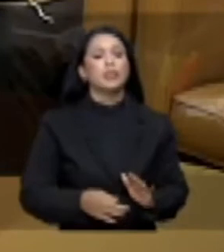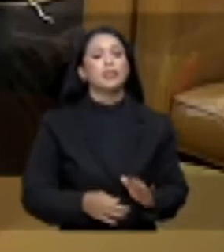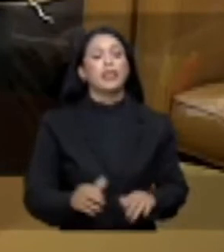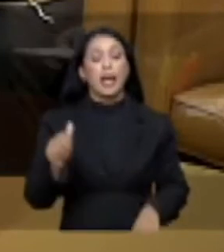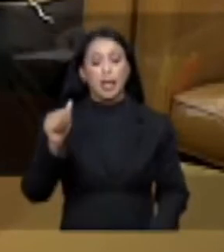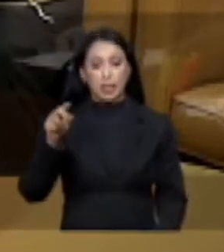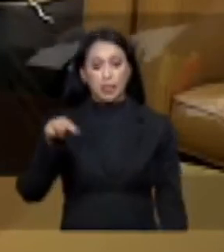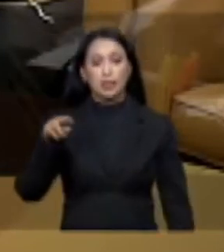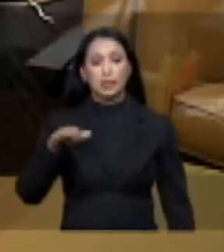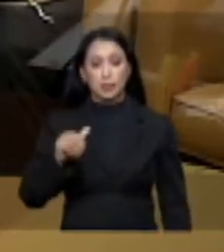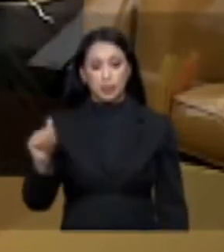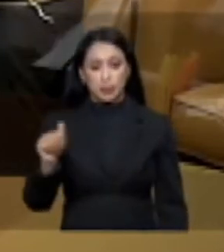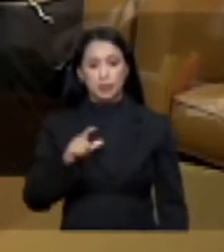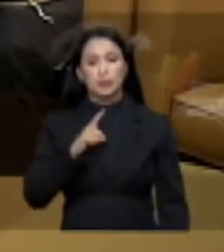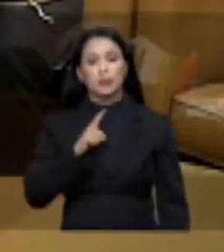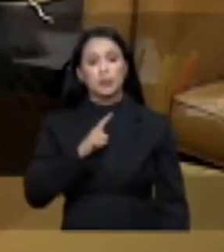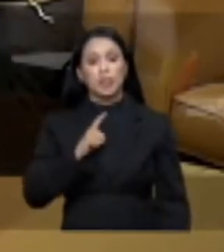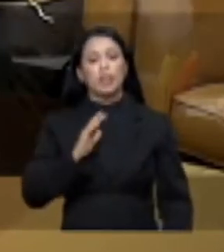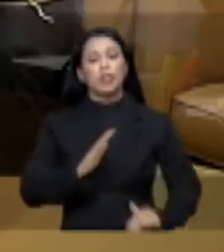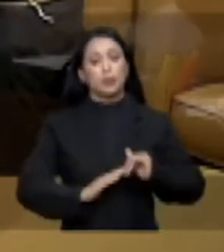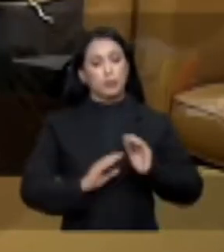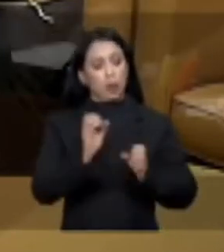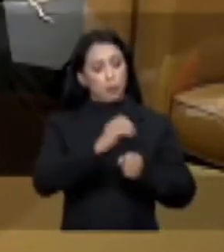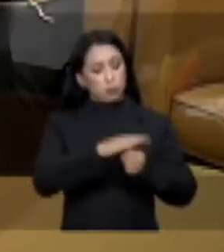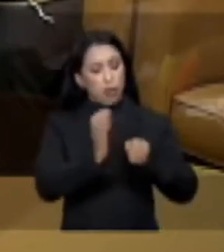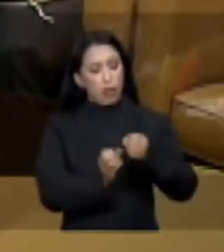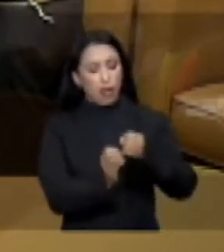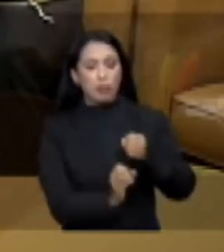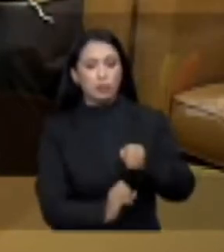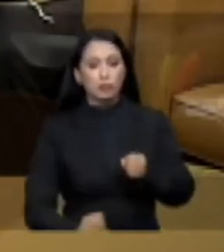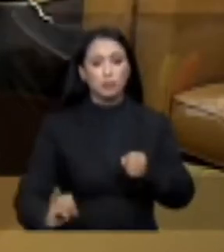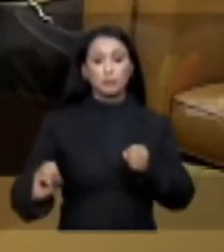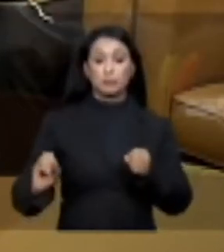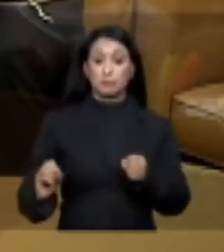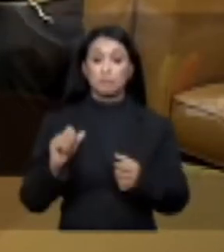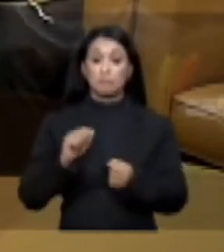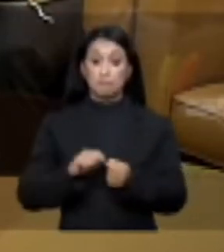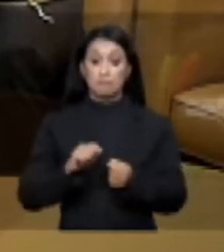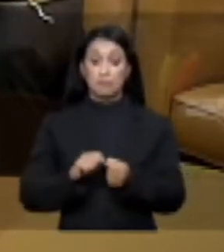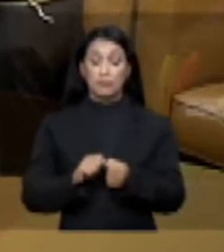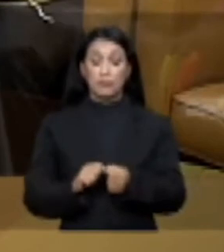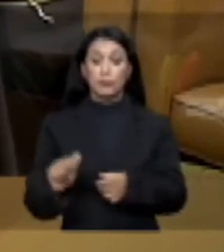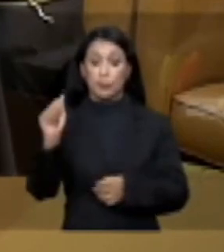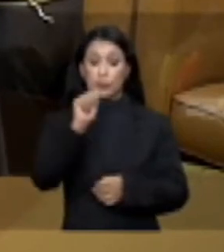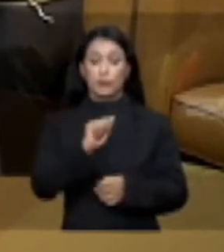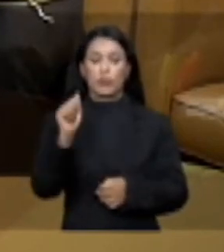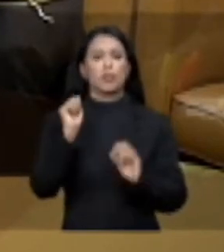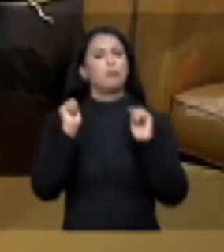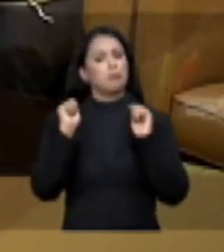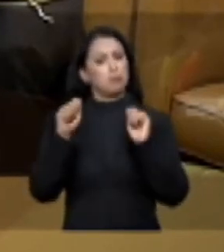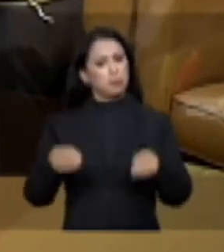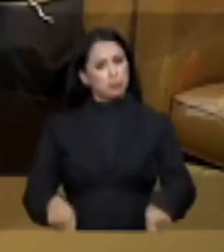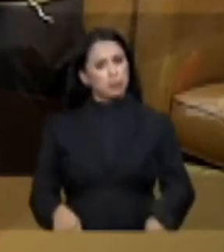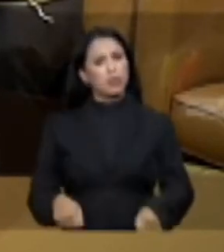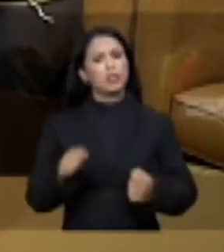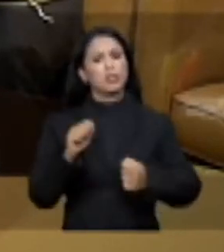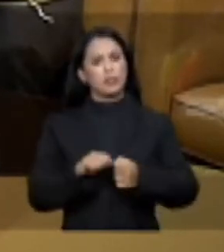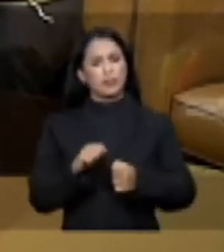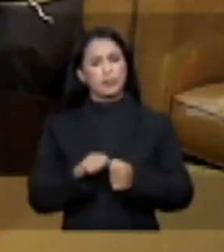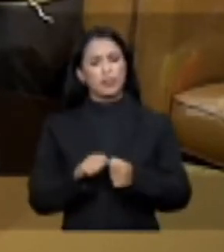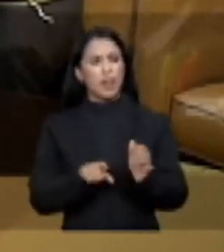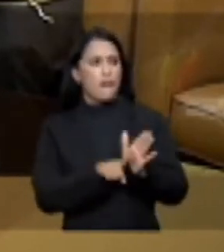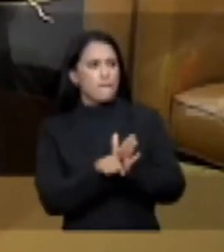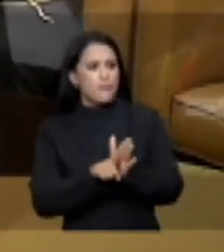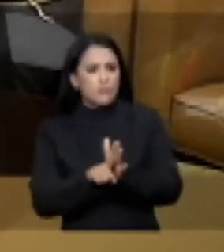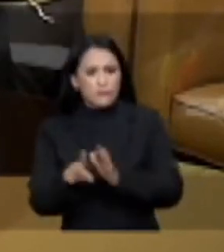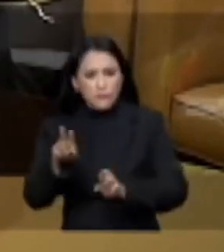internalizar as competências relativas ao saneamento básico e criar, sim, uma agência que possa, de fato, exercer a